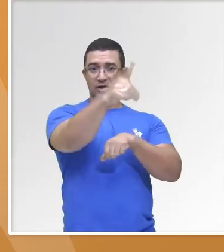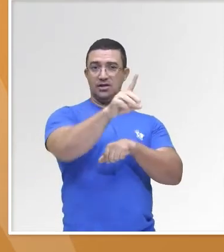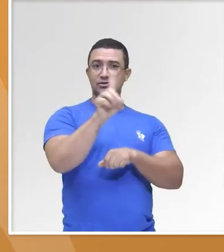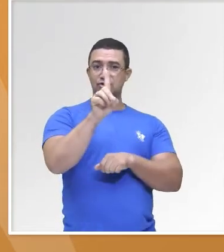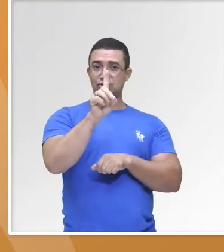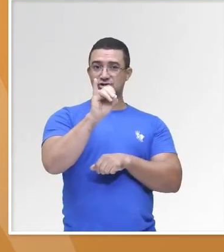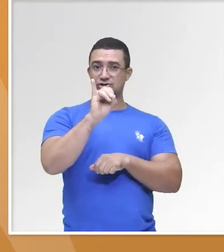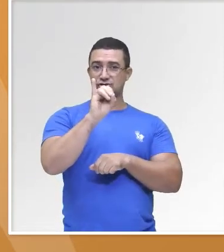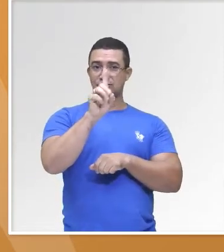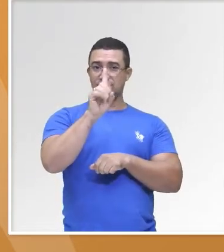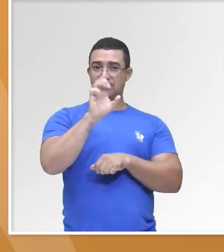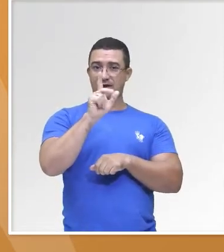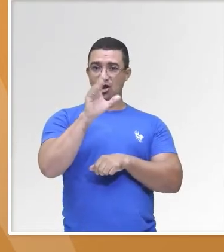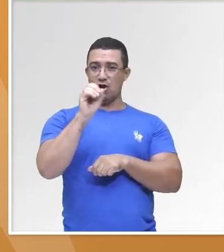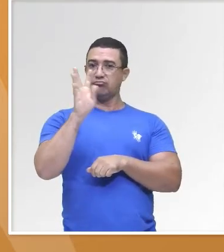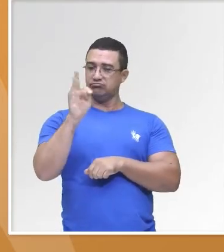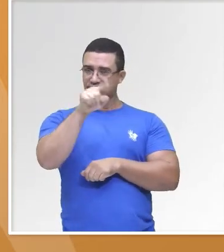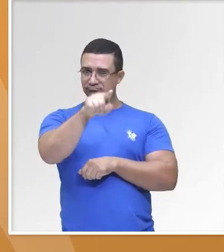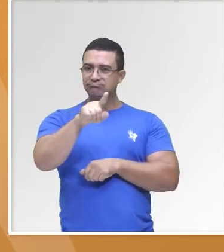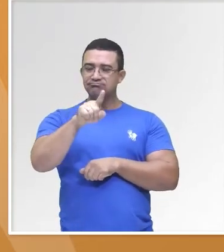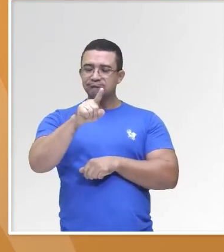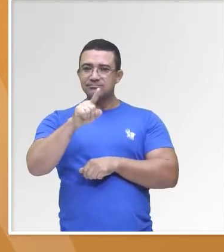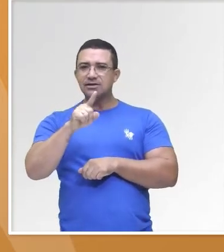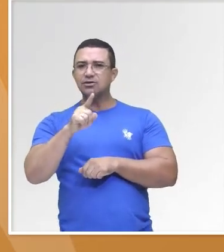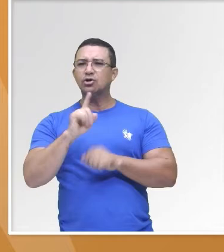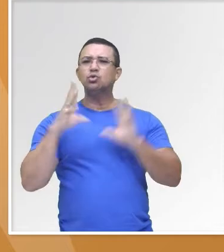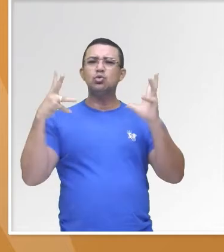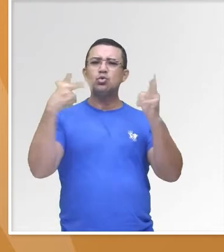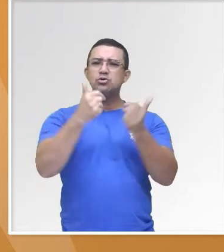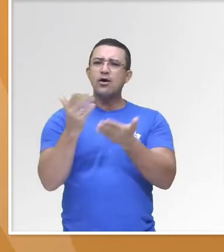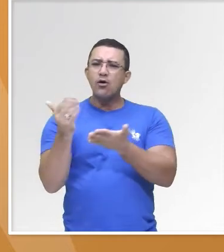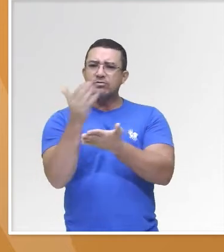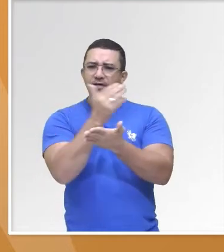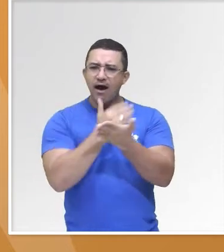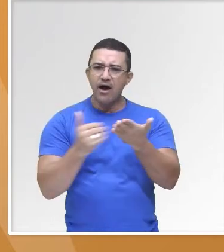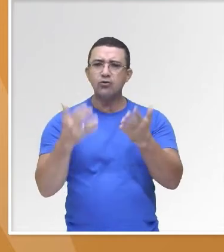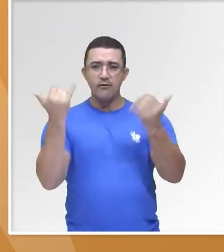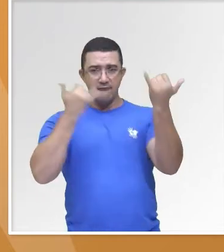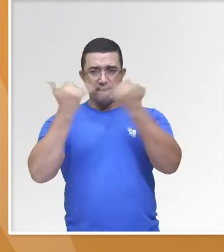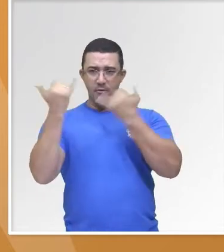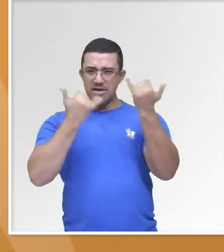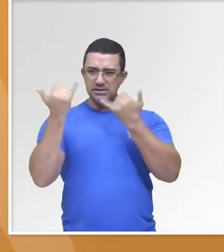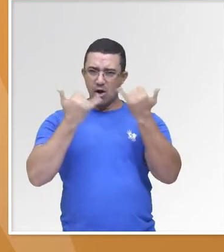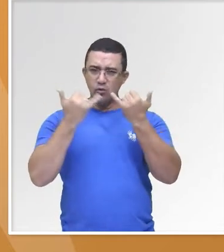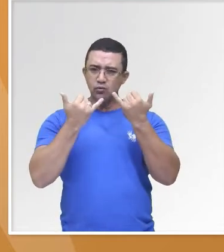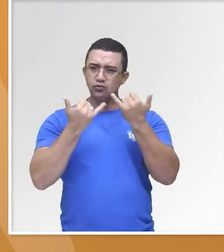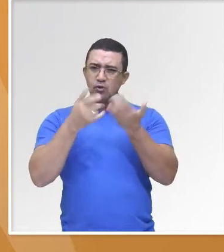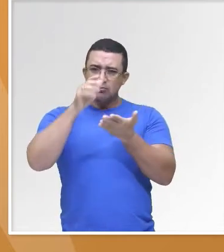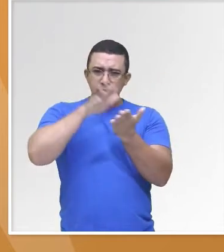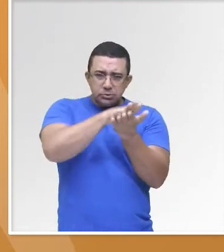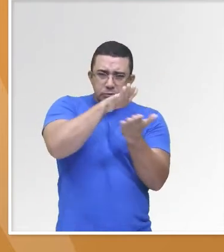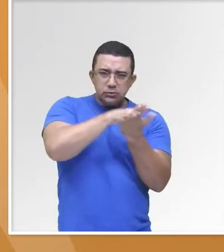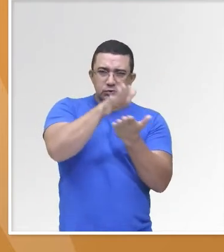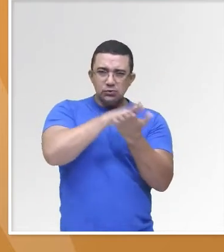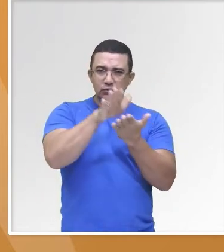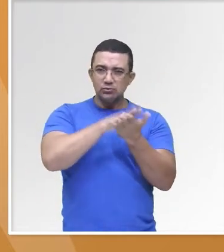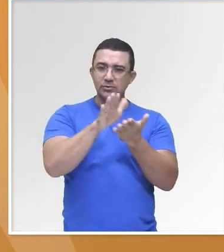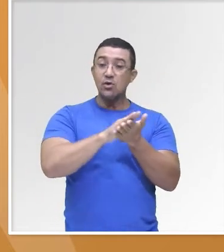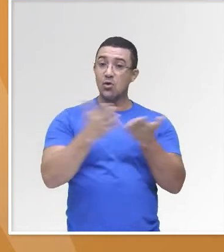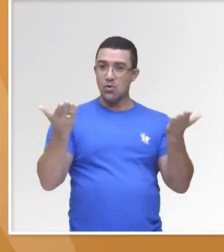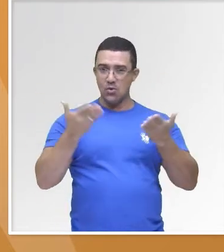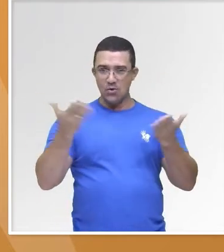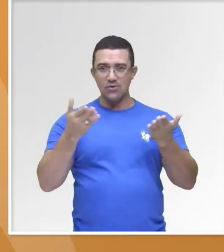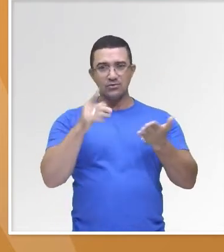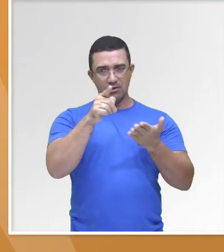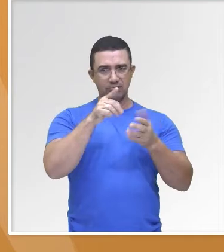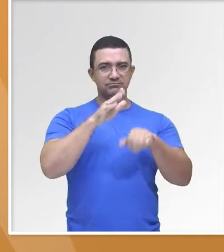Vamos guardar todas as informações possíveis. Hoje nós temos a Wikipédia, não é verdade? Mas